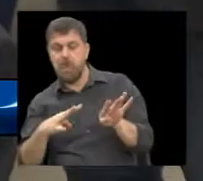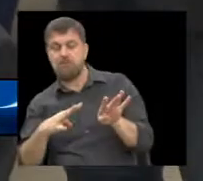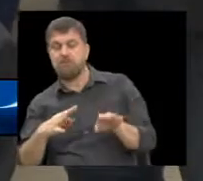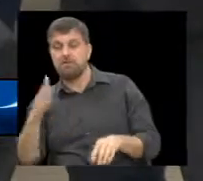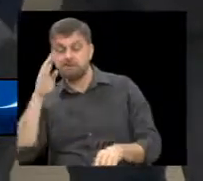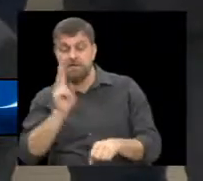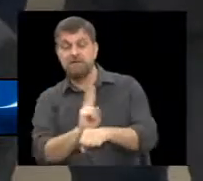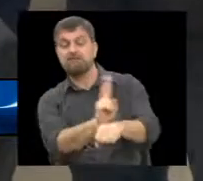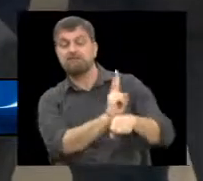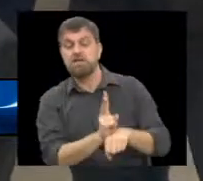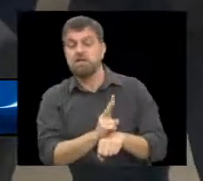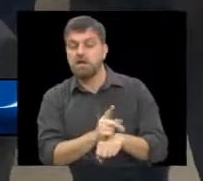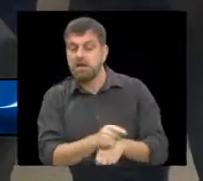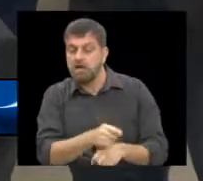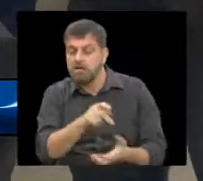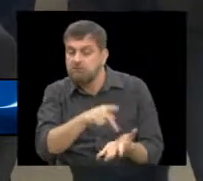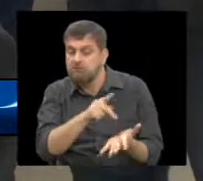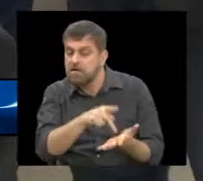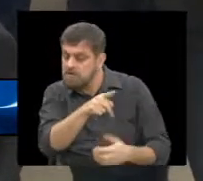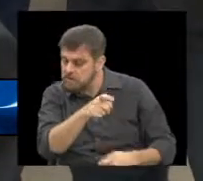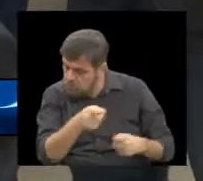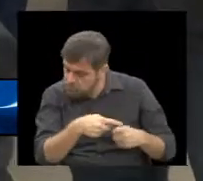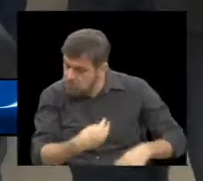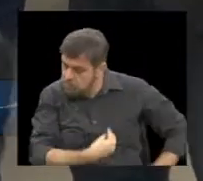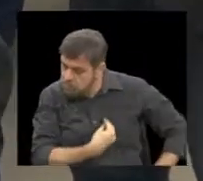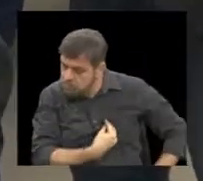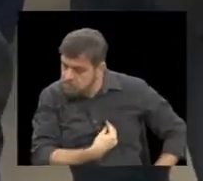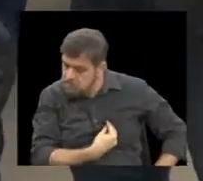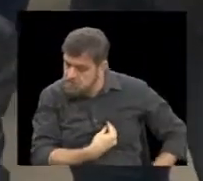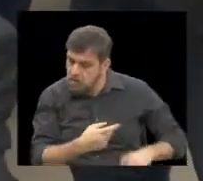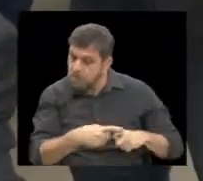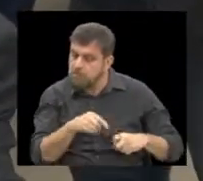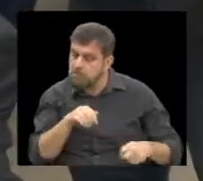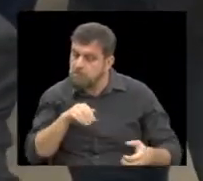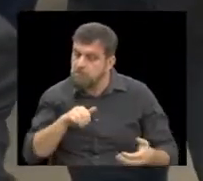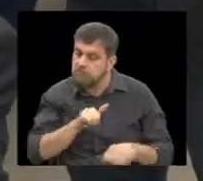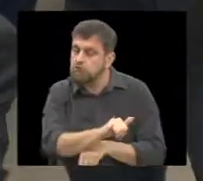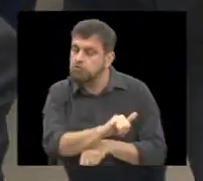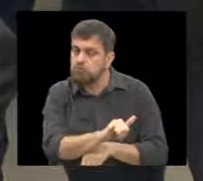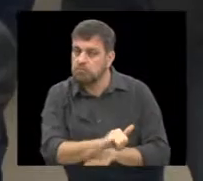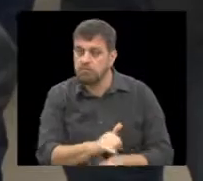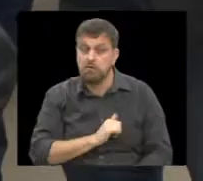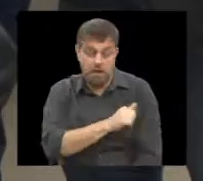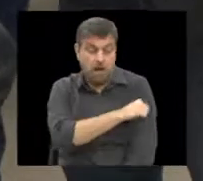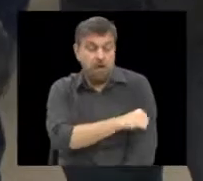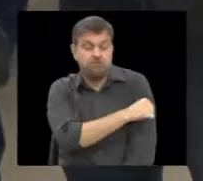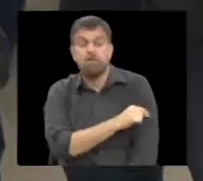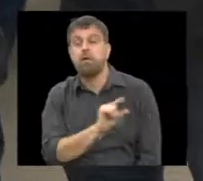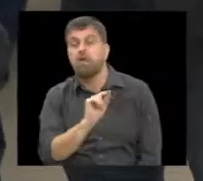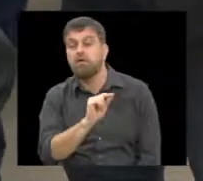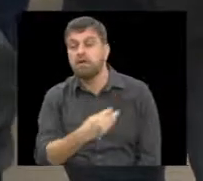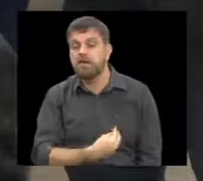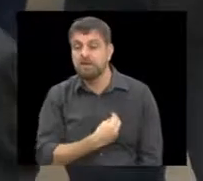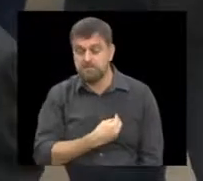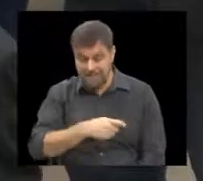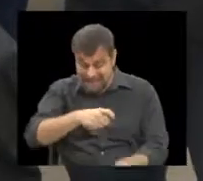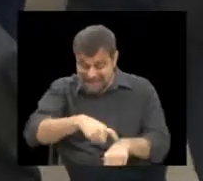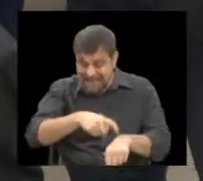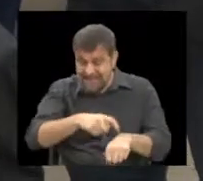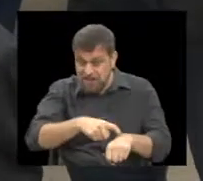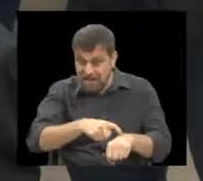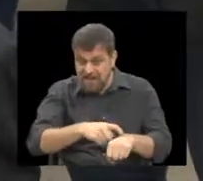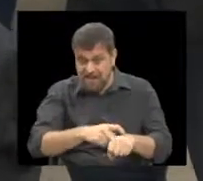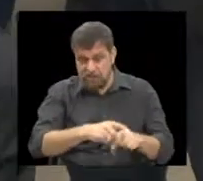fiscalizar o cumprimento da jornada de trabalho tanto do médico do dos enfermeiros que estão designados para trabalhar naquele